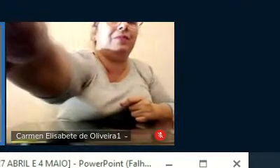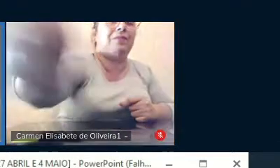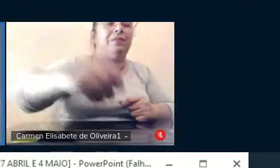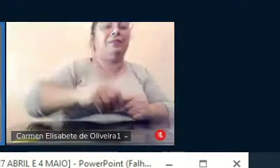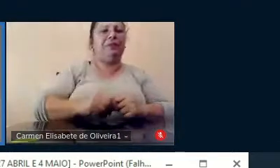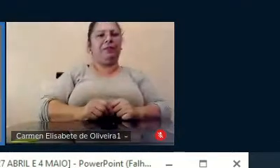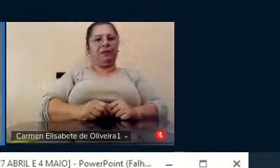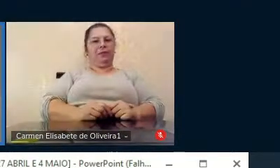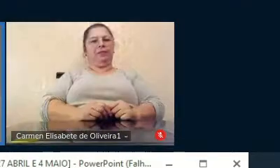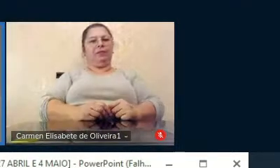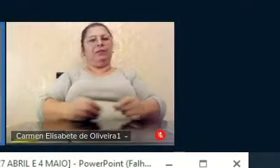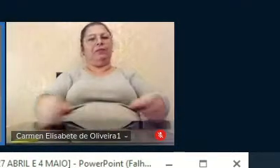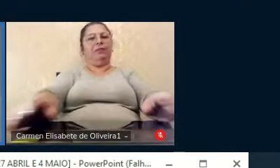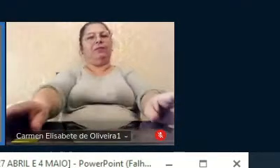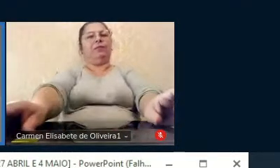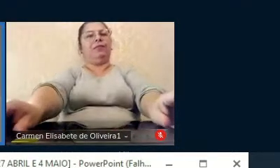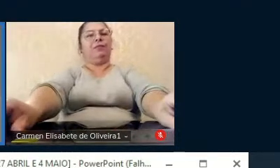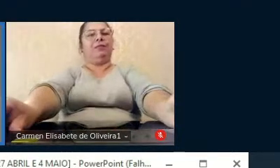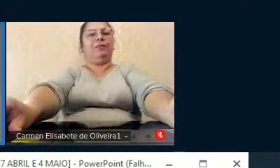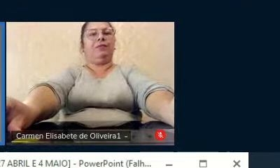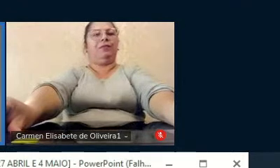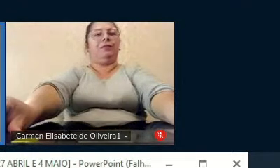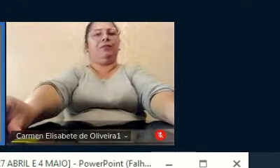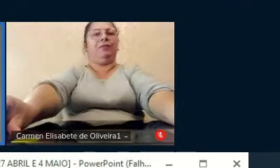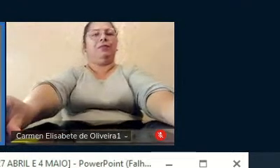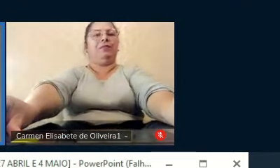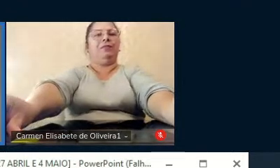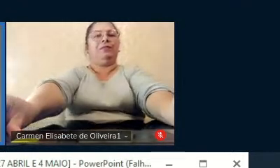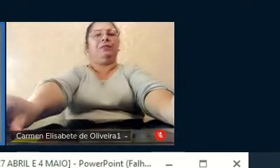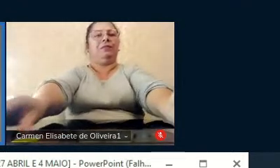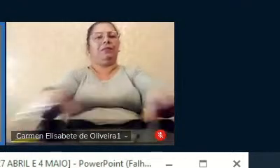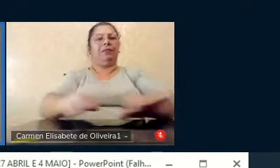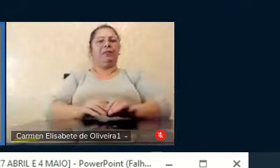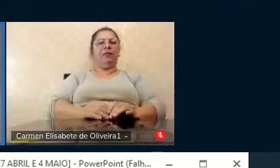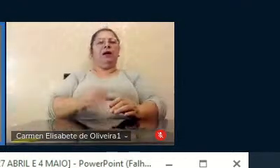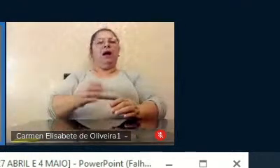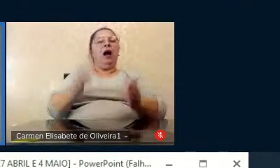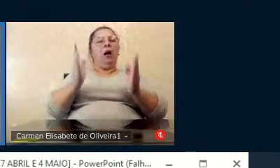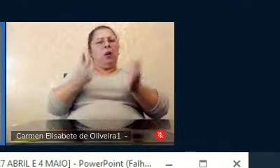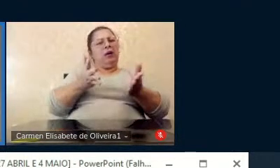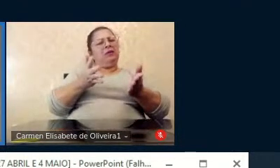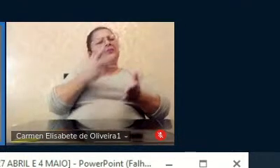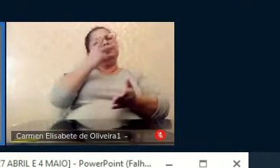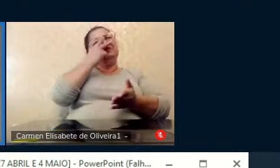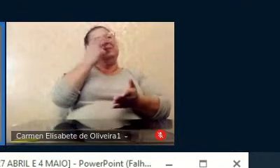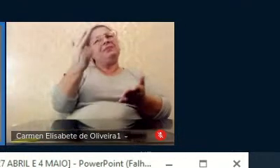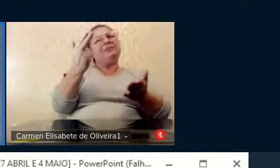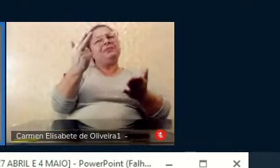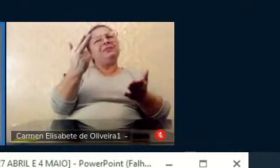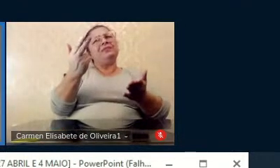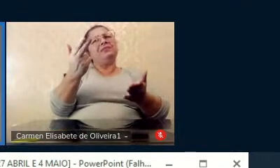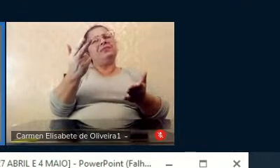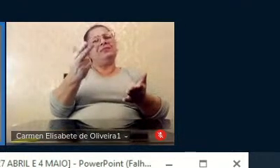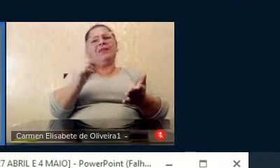literatura. Mas agora eu trago coisas mais que parece que não são literatura, parece que são apenas